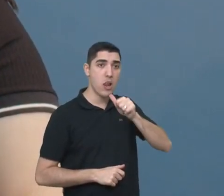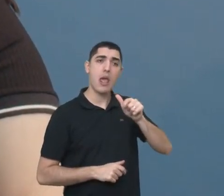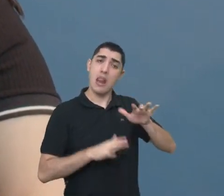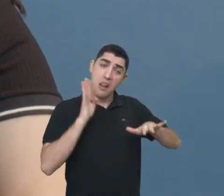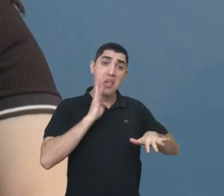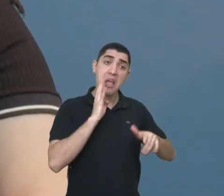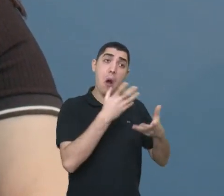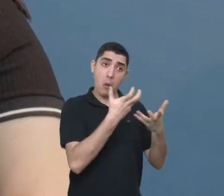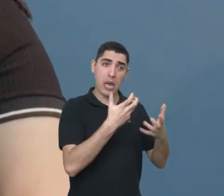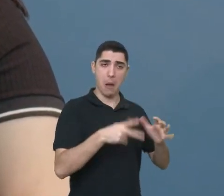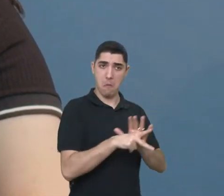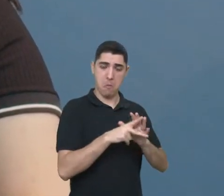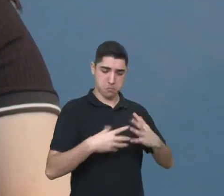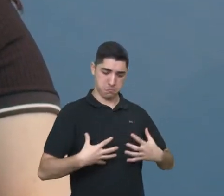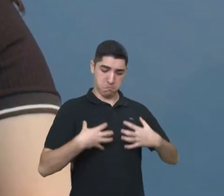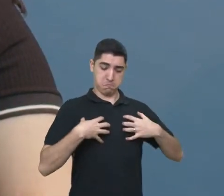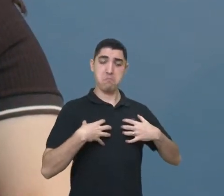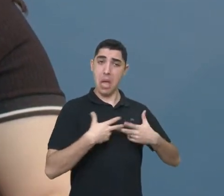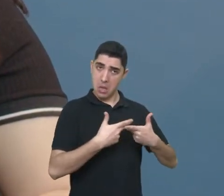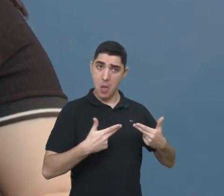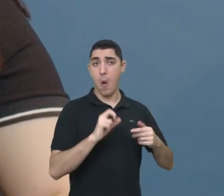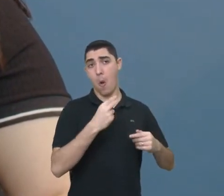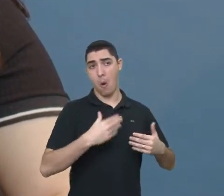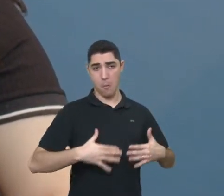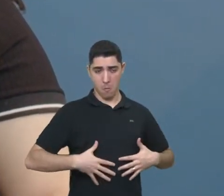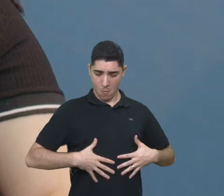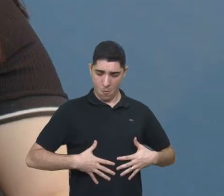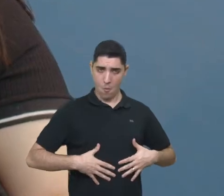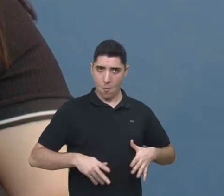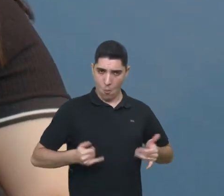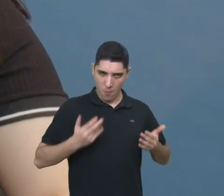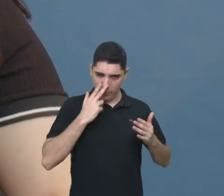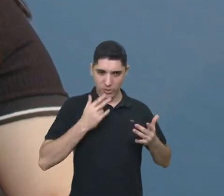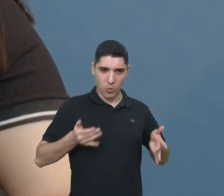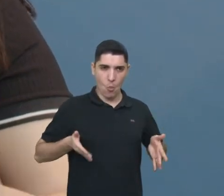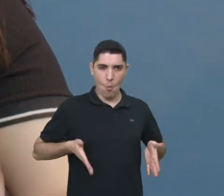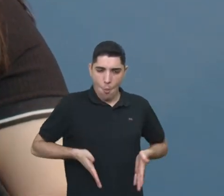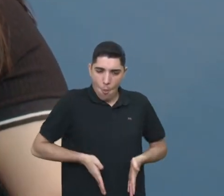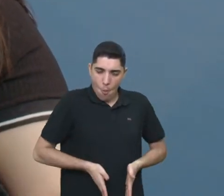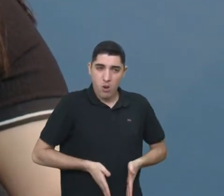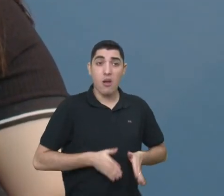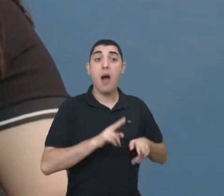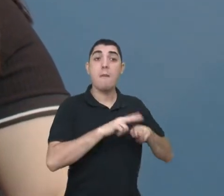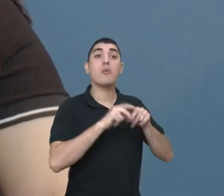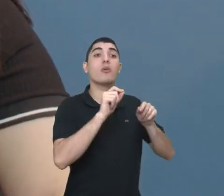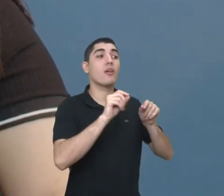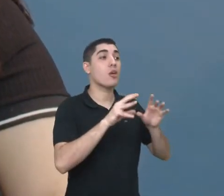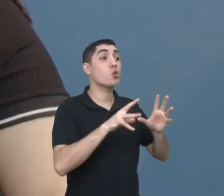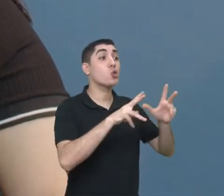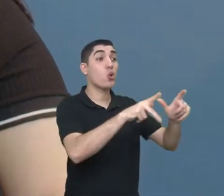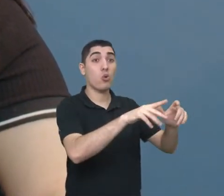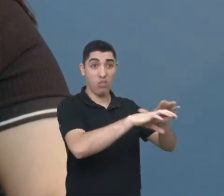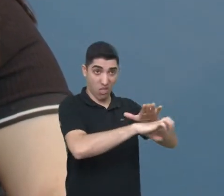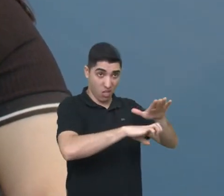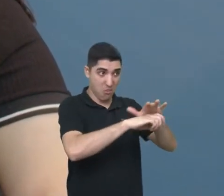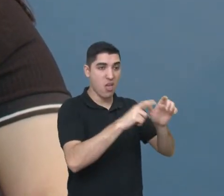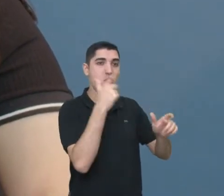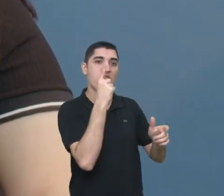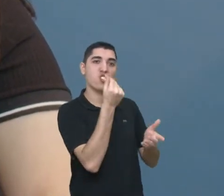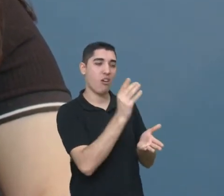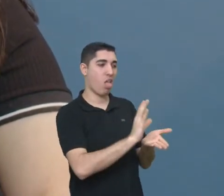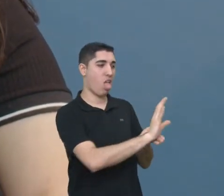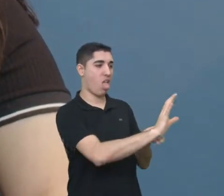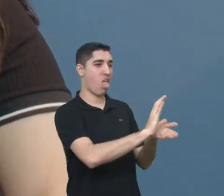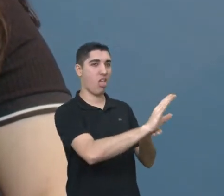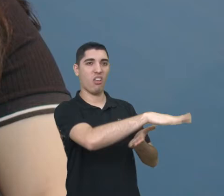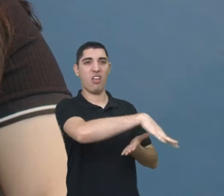colocar silicone ou diminuir a barriga, porque isso vai gerar dinheiro, né, para toda essa indústria. E